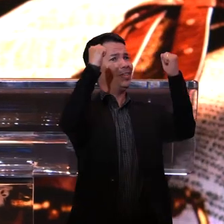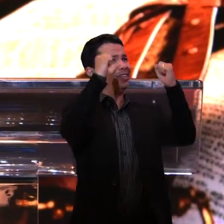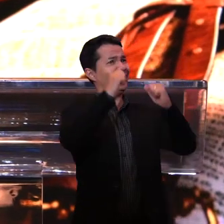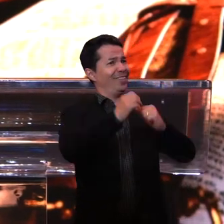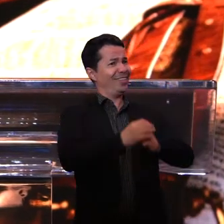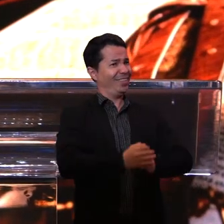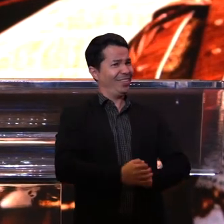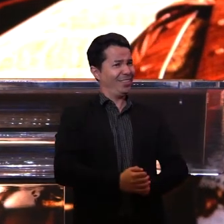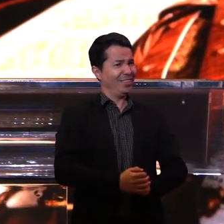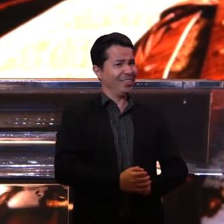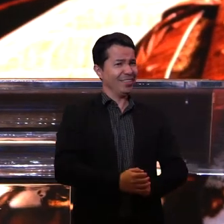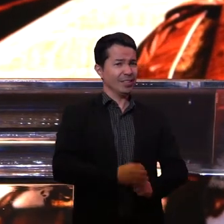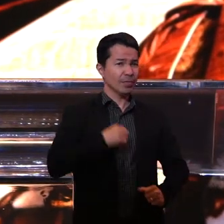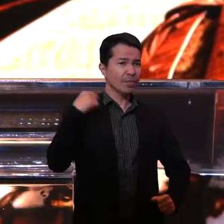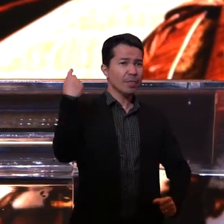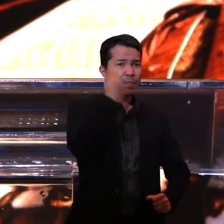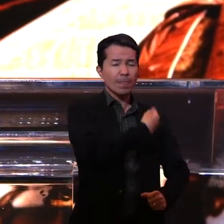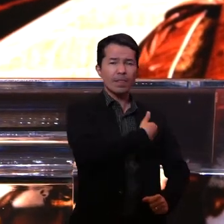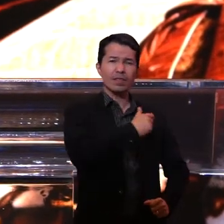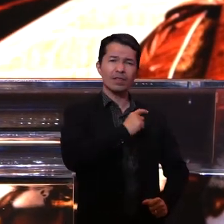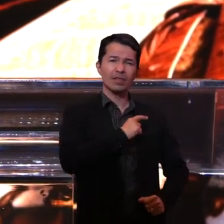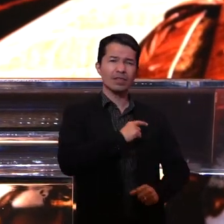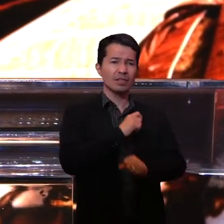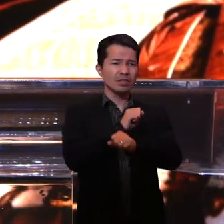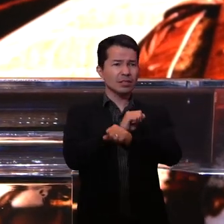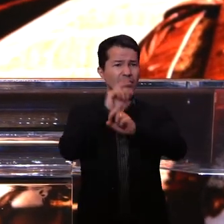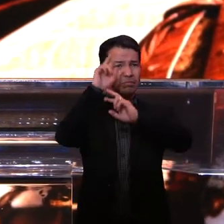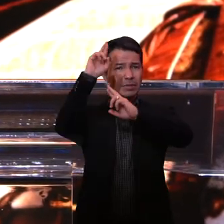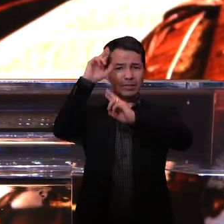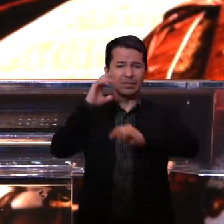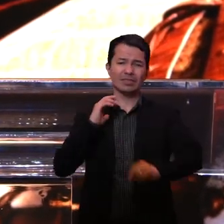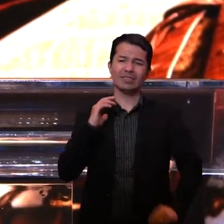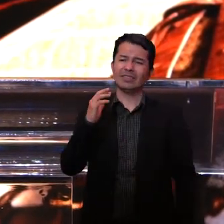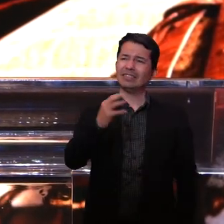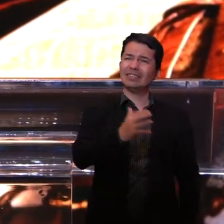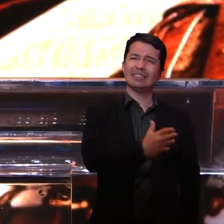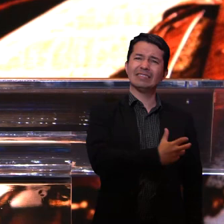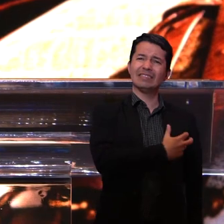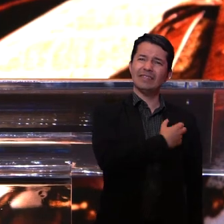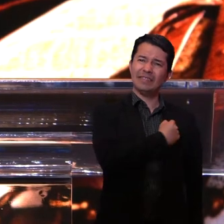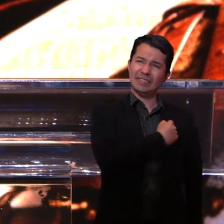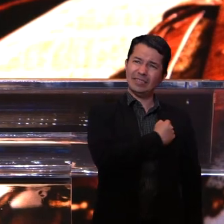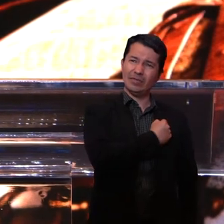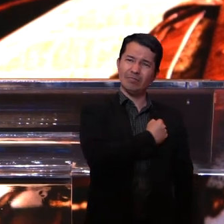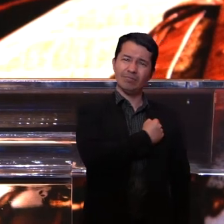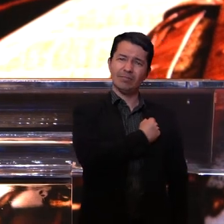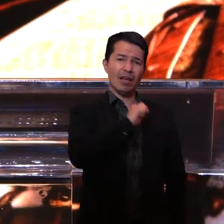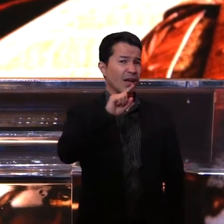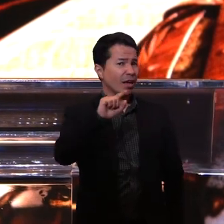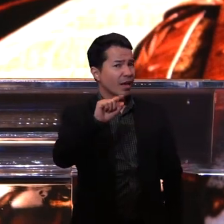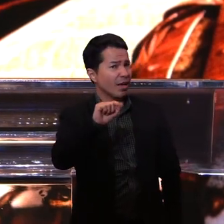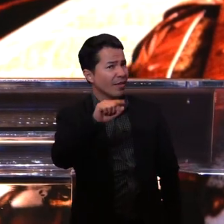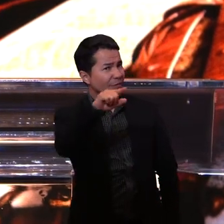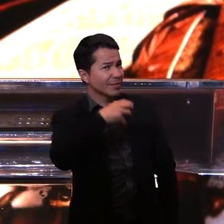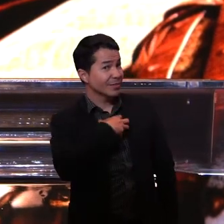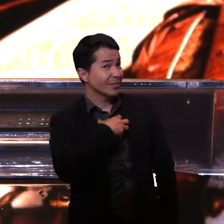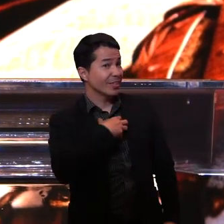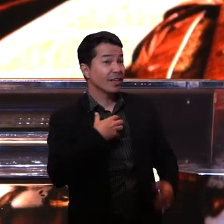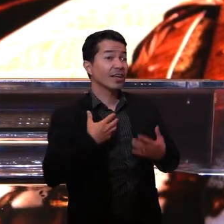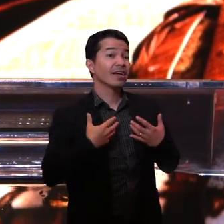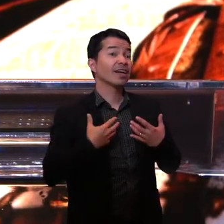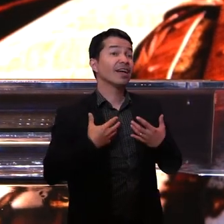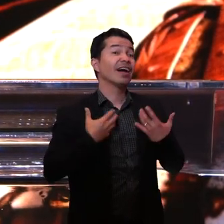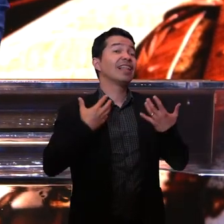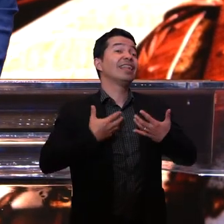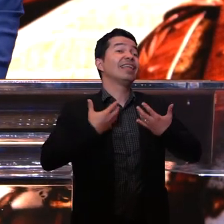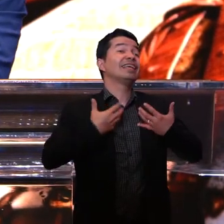A esperança da salvação, ela tem a ver com uma alegria que Deus coloca